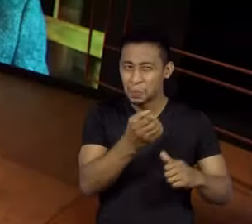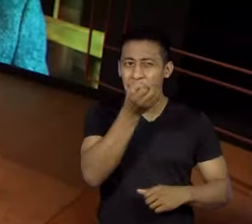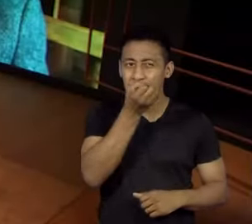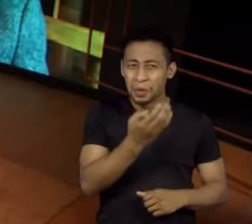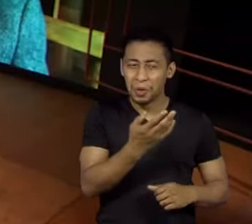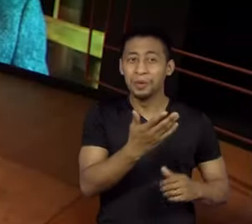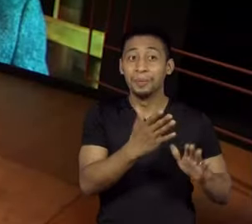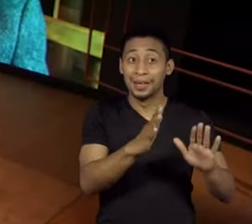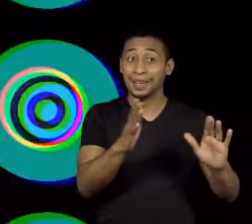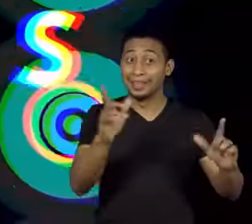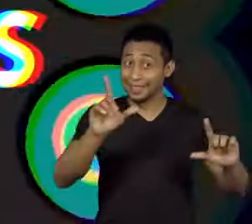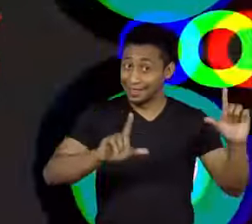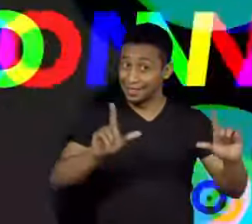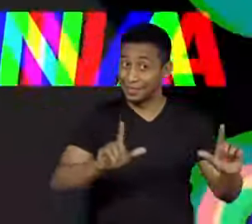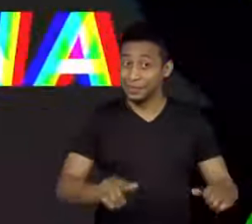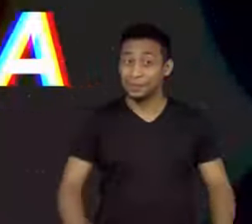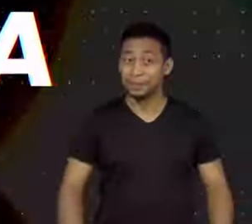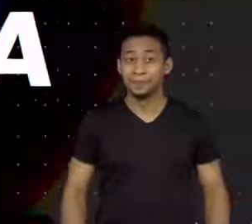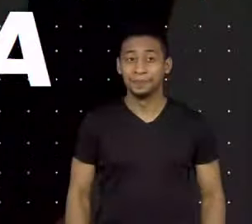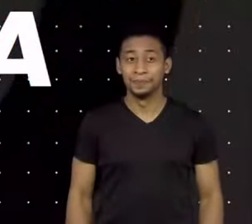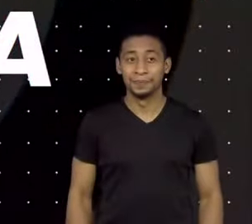que agora na televisão.